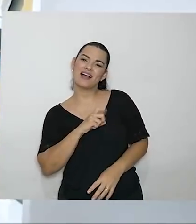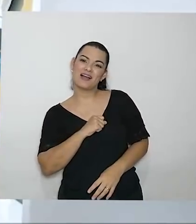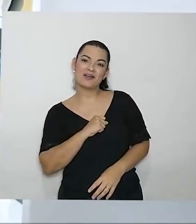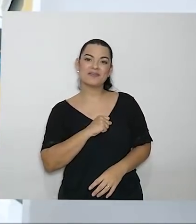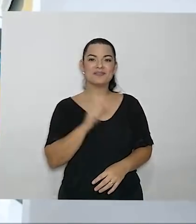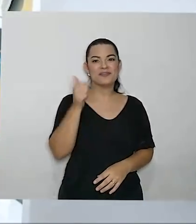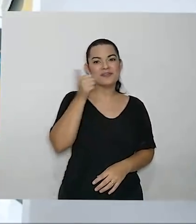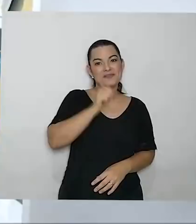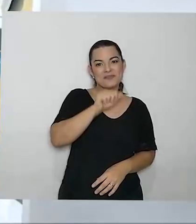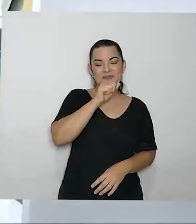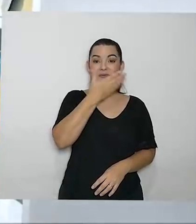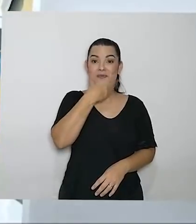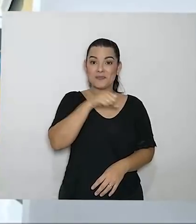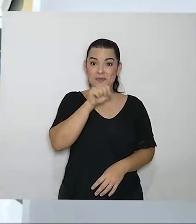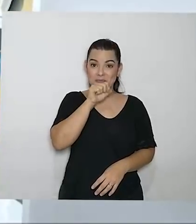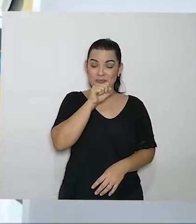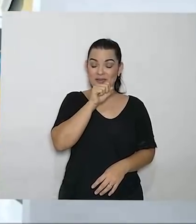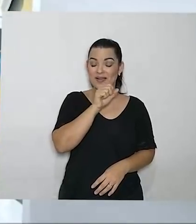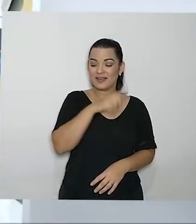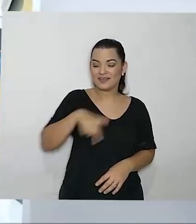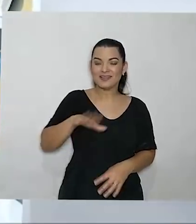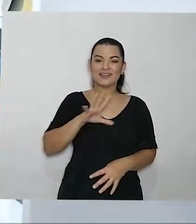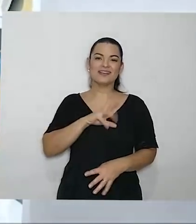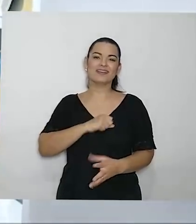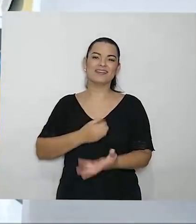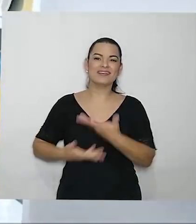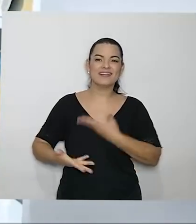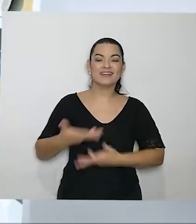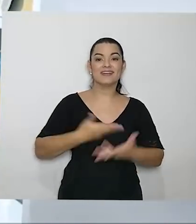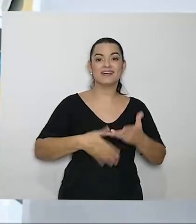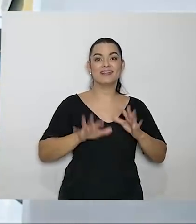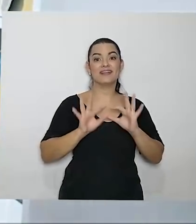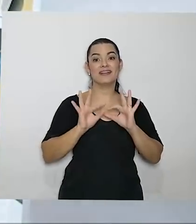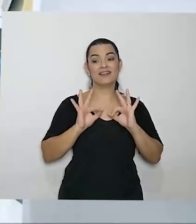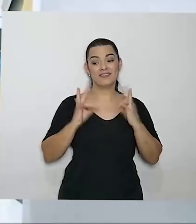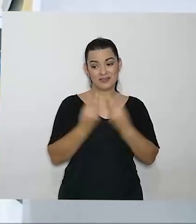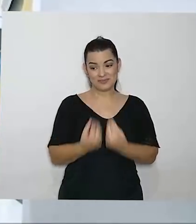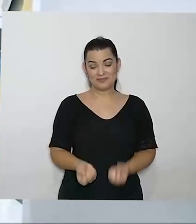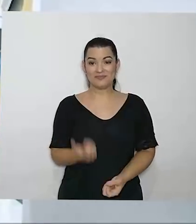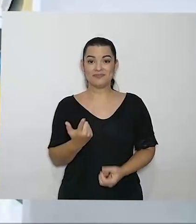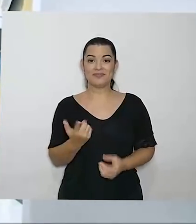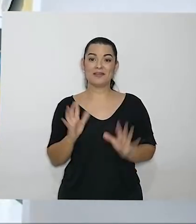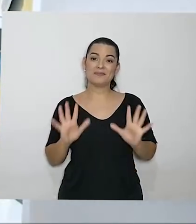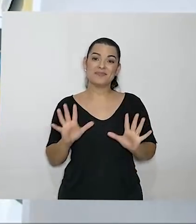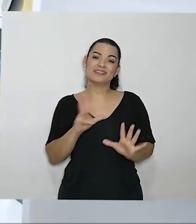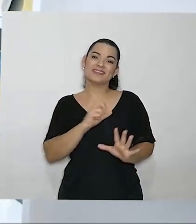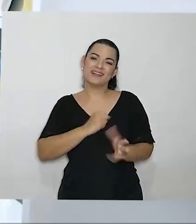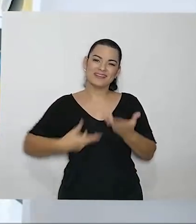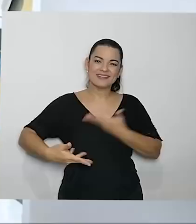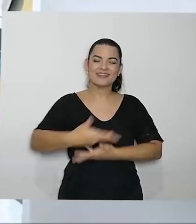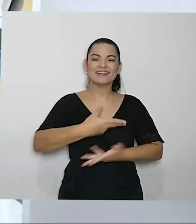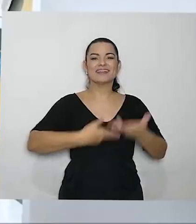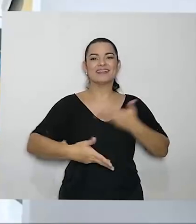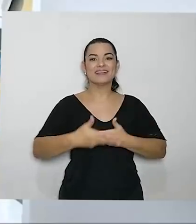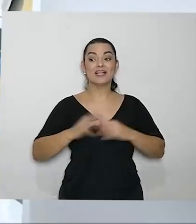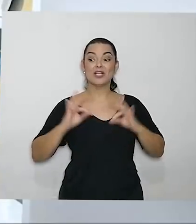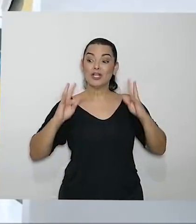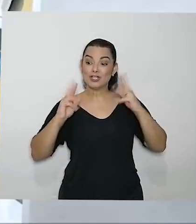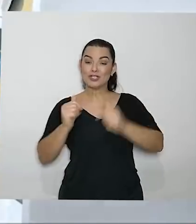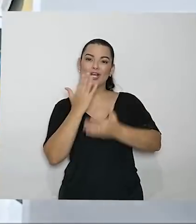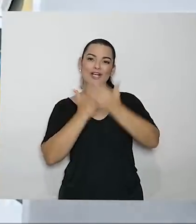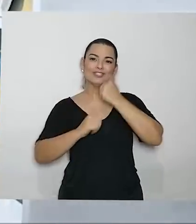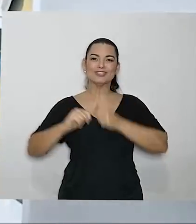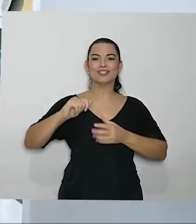unida. Todos ali adoram salada de frutas. Entrou por uma